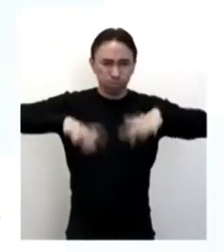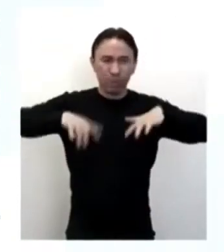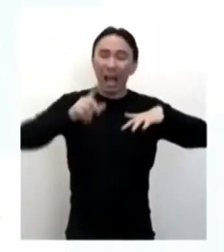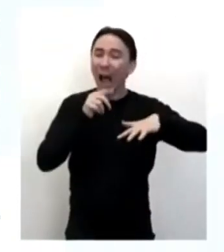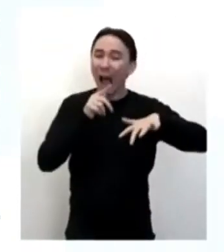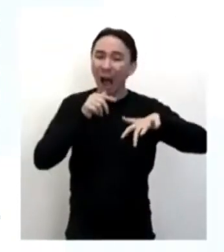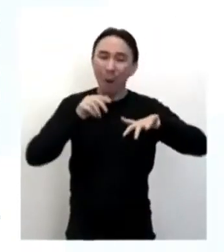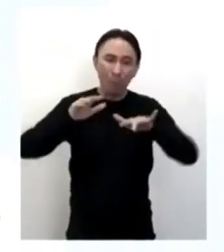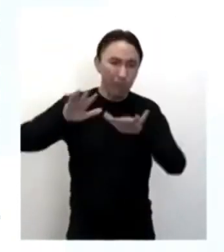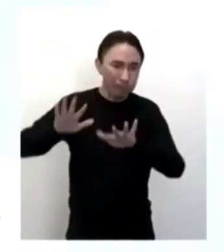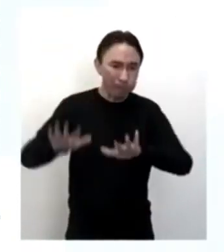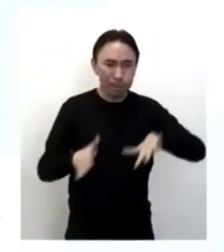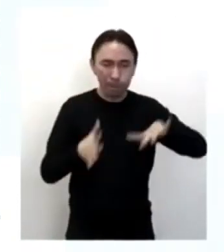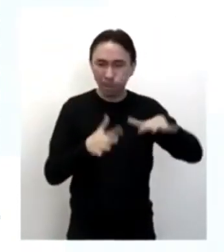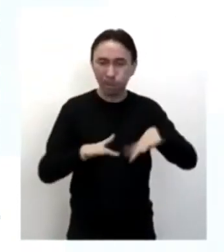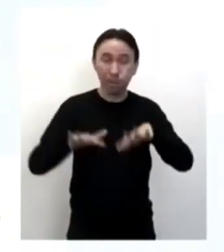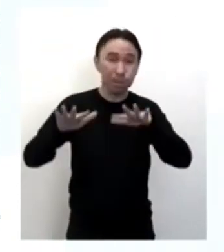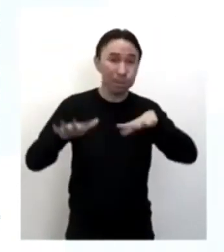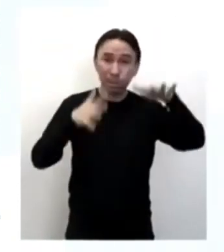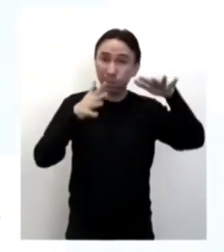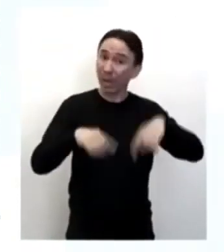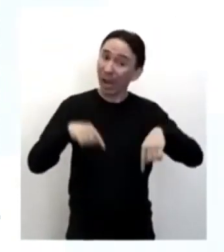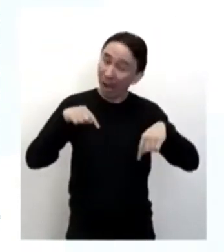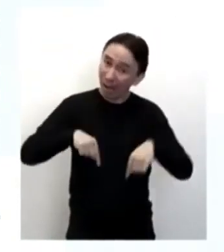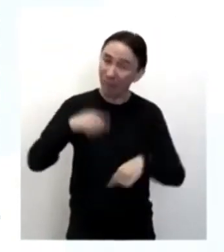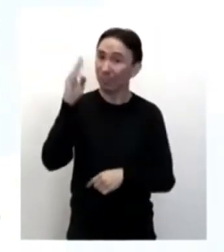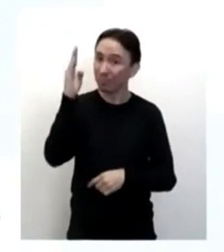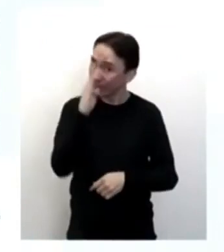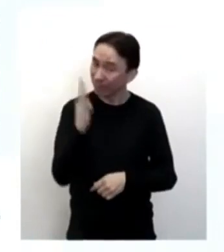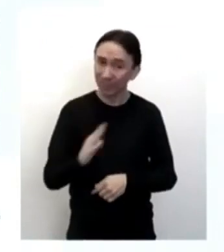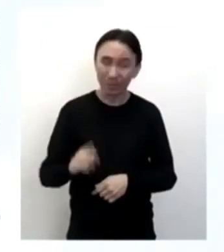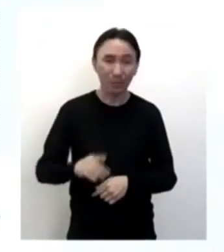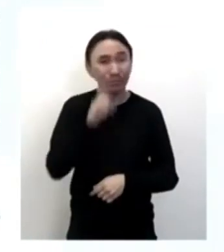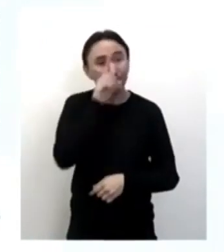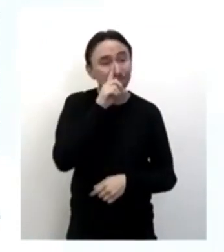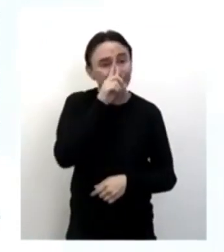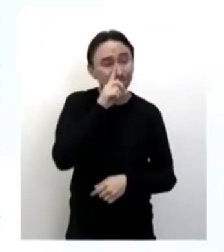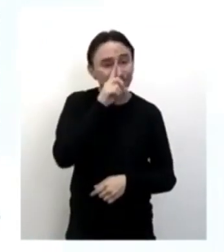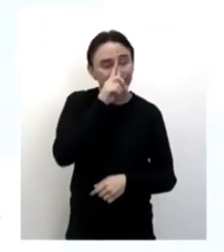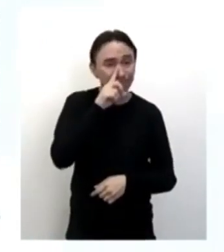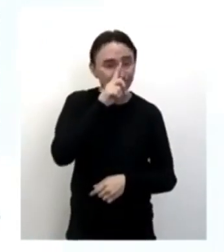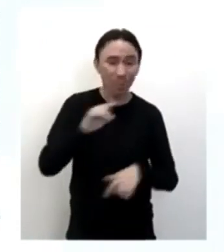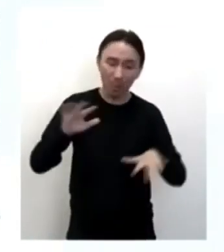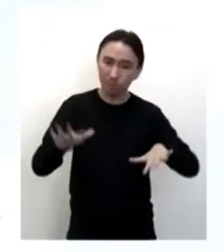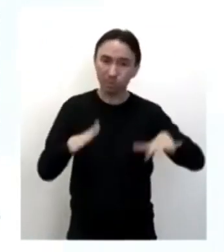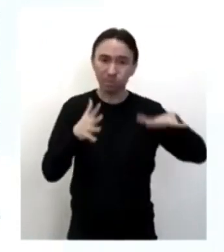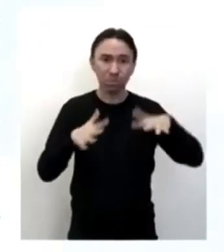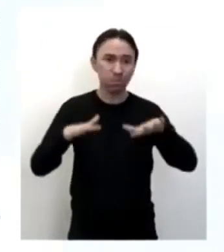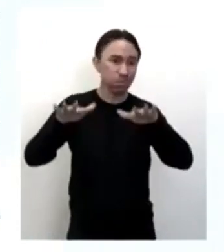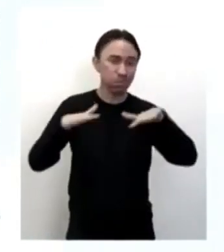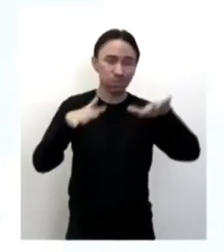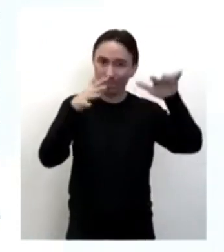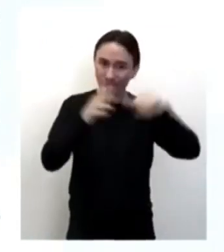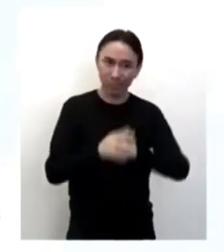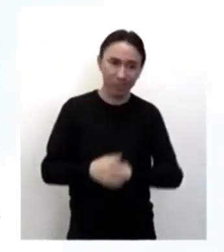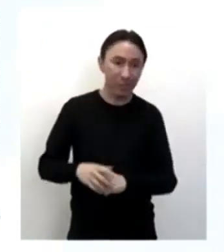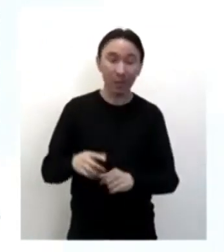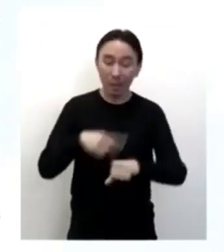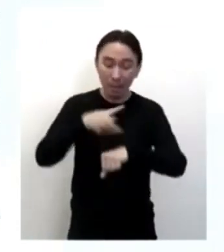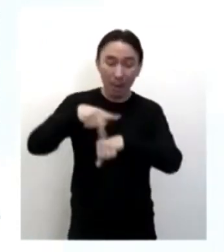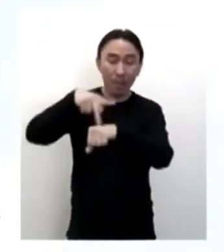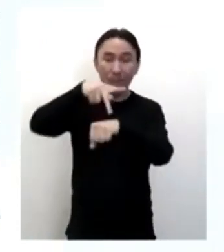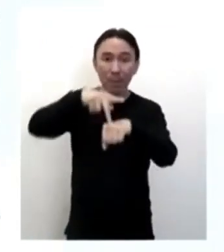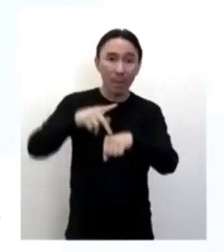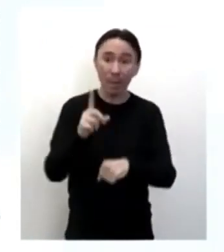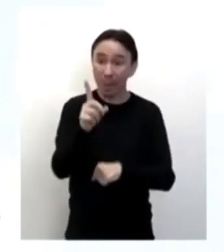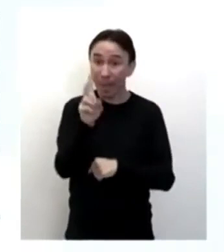população exposta ao risco de inundação. Então a informação é do relatório da ONU, né, documentando catástrofes naturais